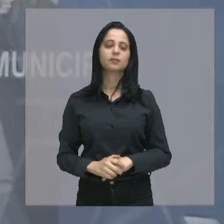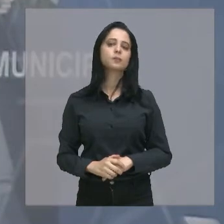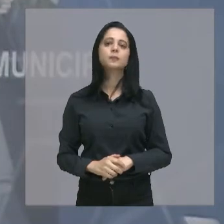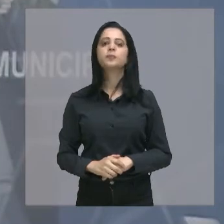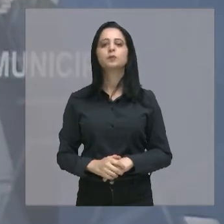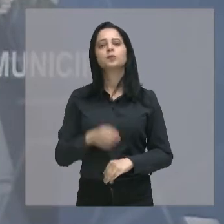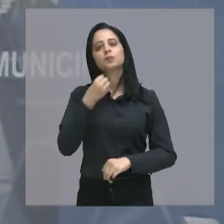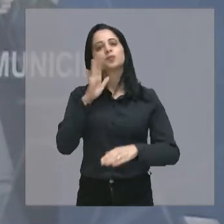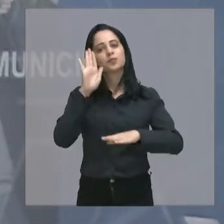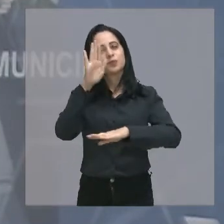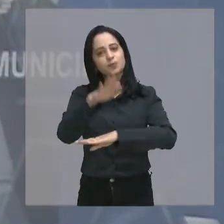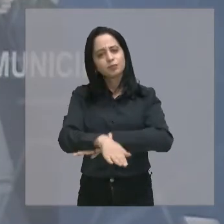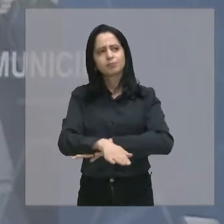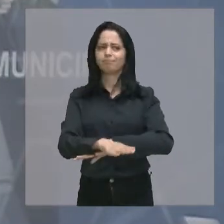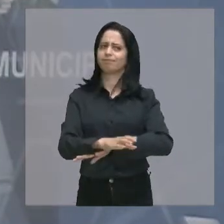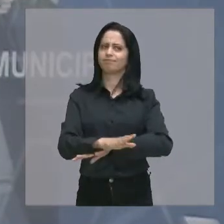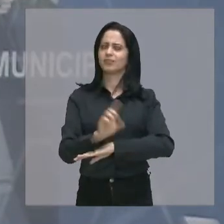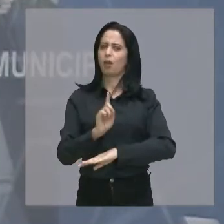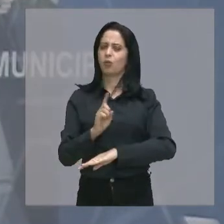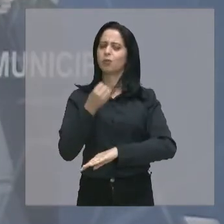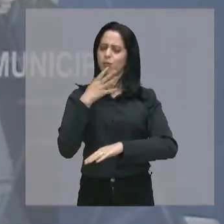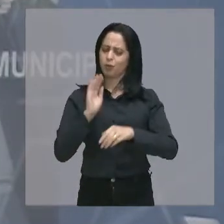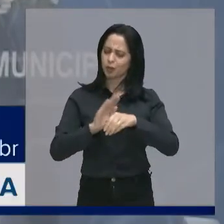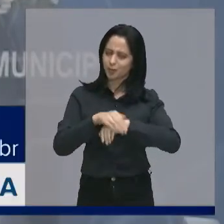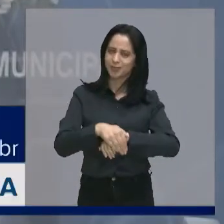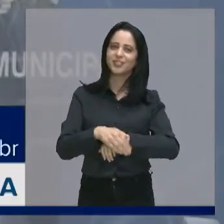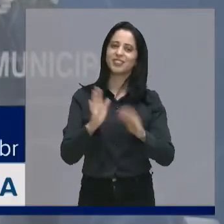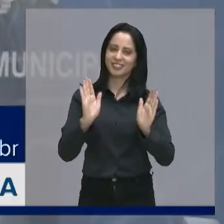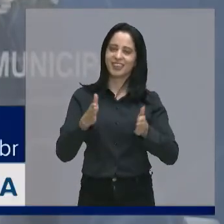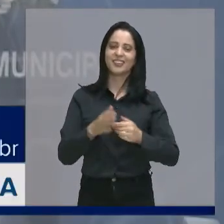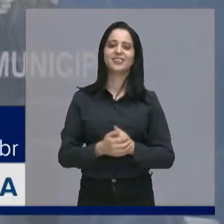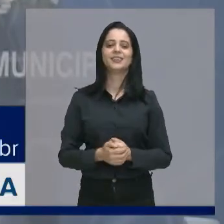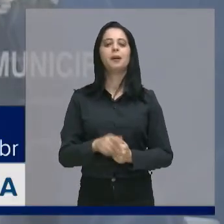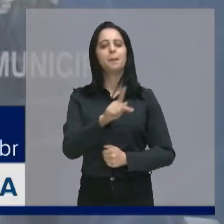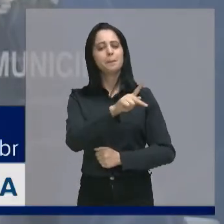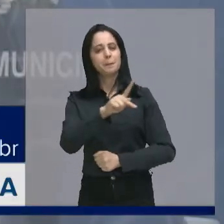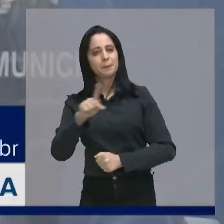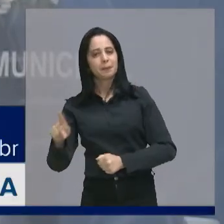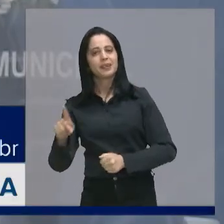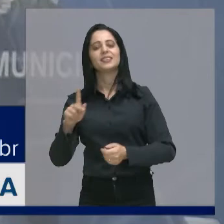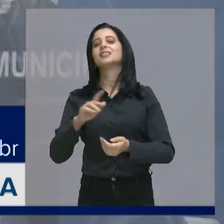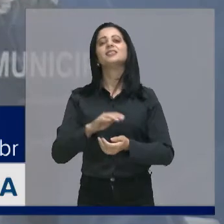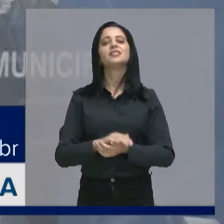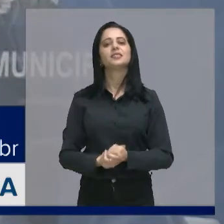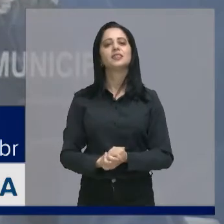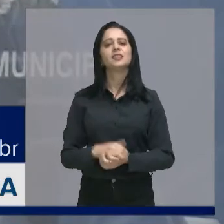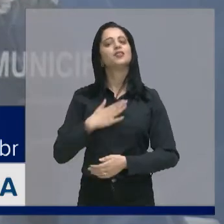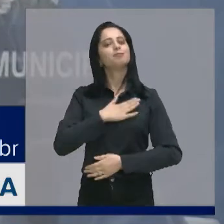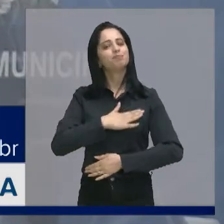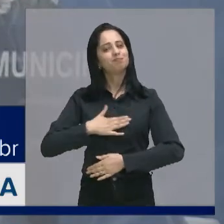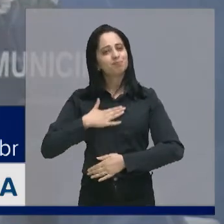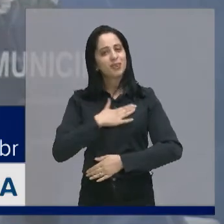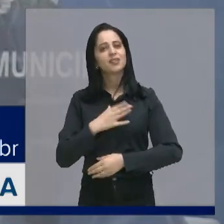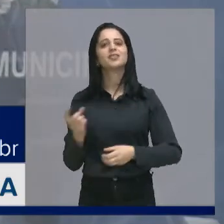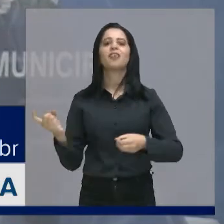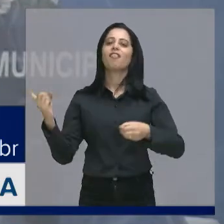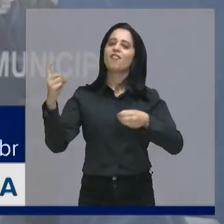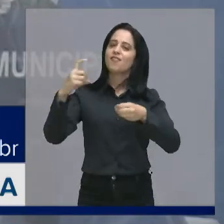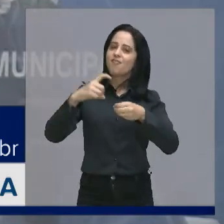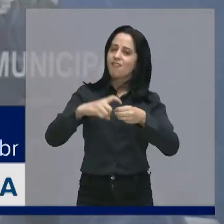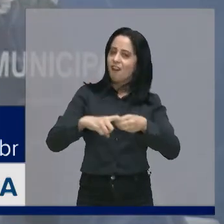Boa tarde, boa noite, né? Boa noite já, senhor presidente. Mais uma vez, é um prazer voltar